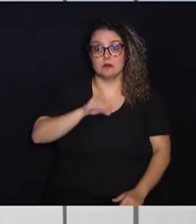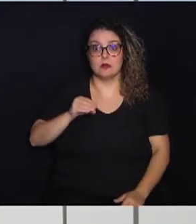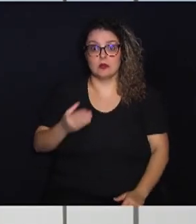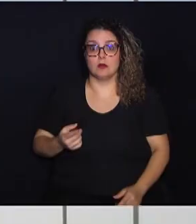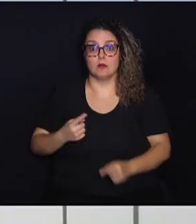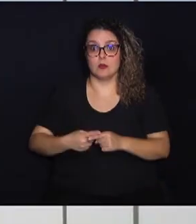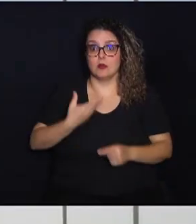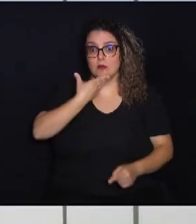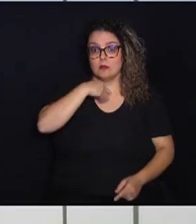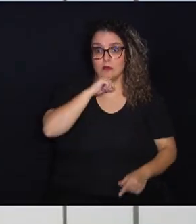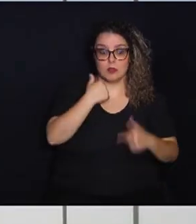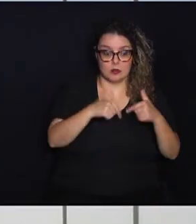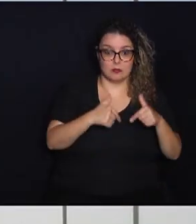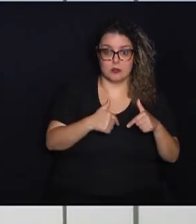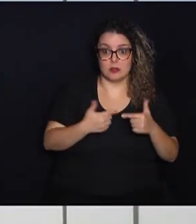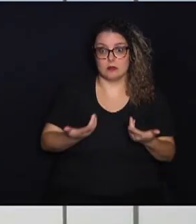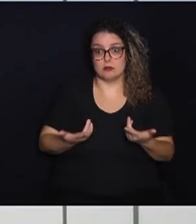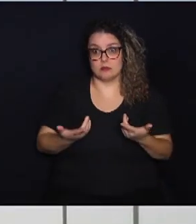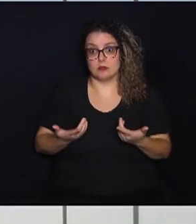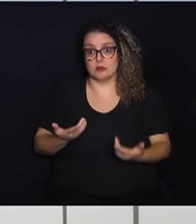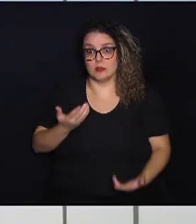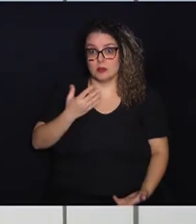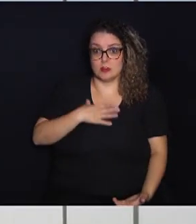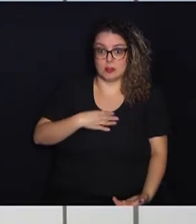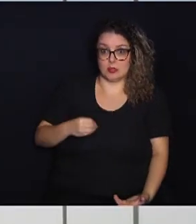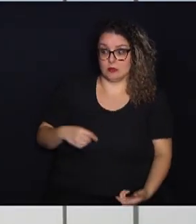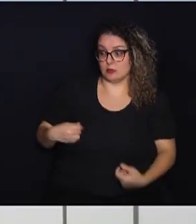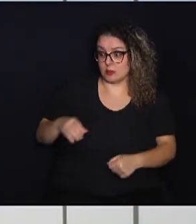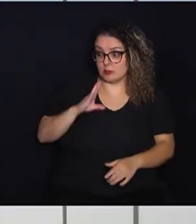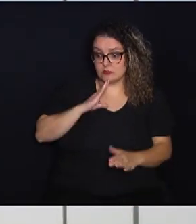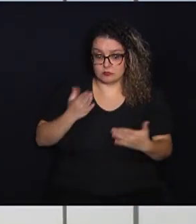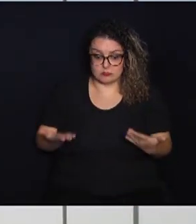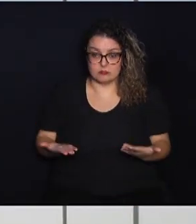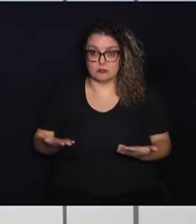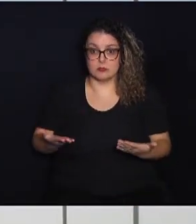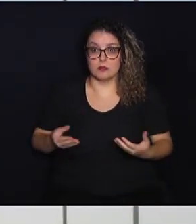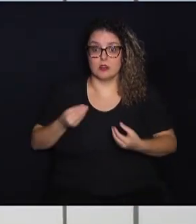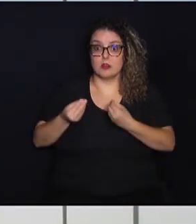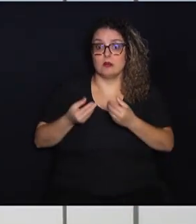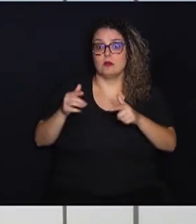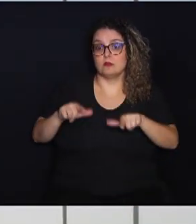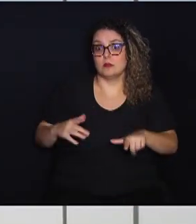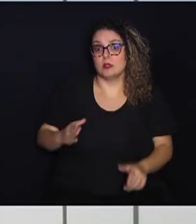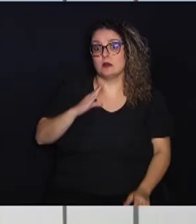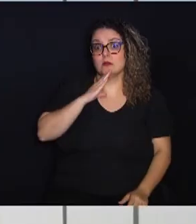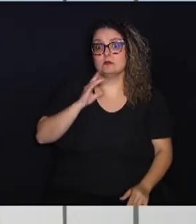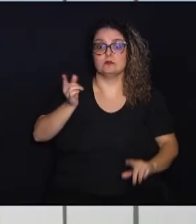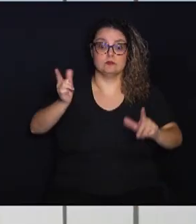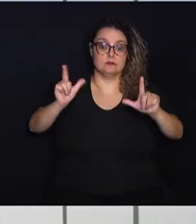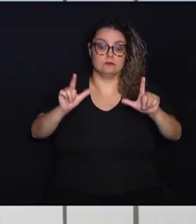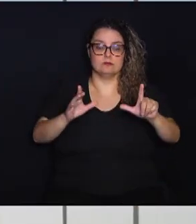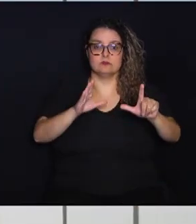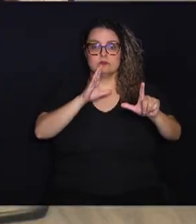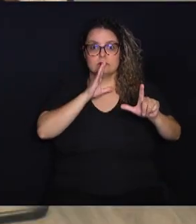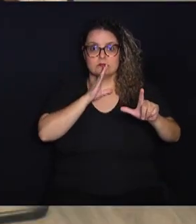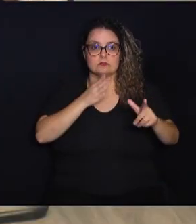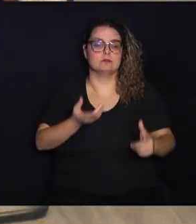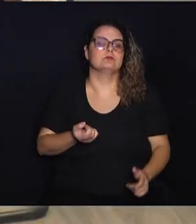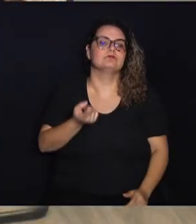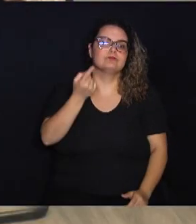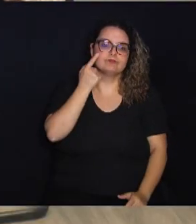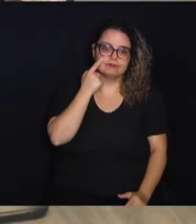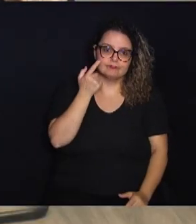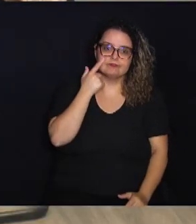estava ali trabalhando no escritório de casa e a criança, de alguma maneira, precisava ficar quieta. Onde que a criança fica quieta? Na frente da tela. Olha só,